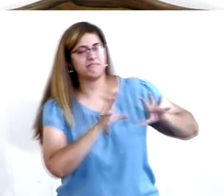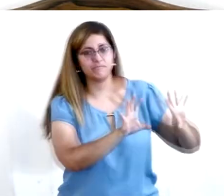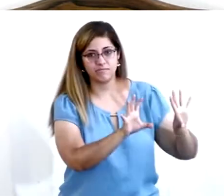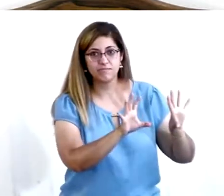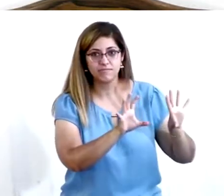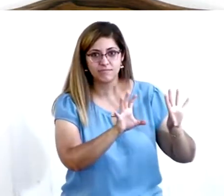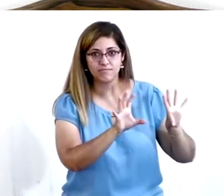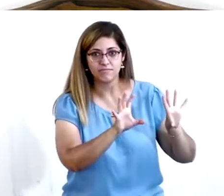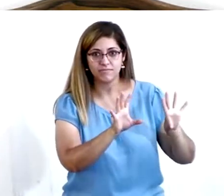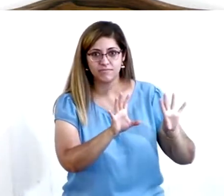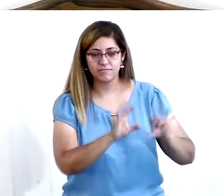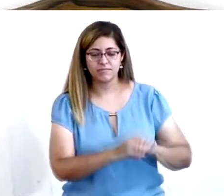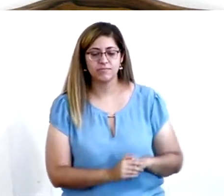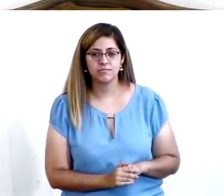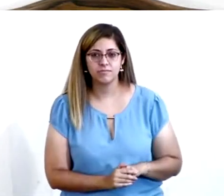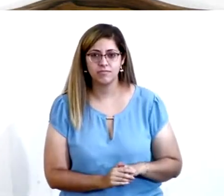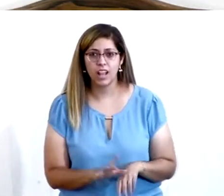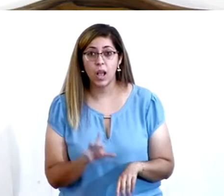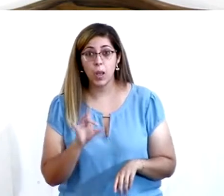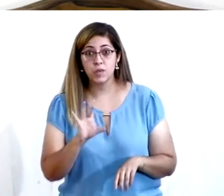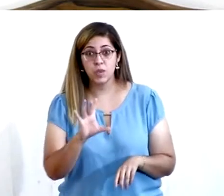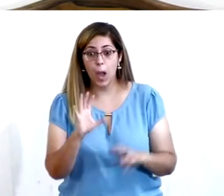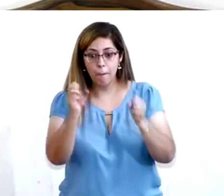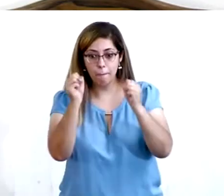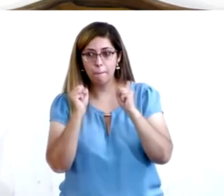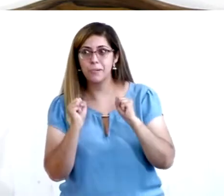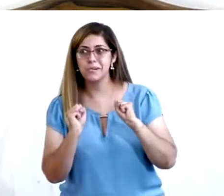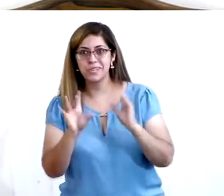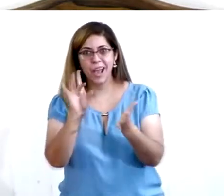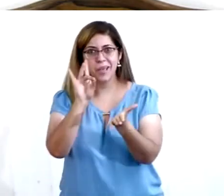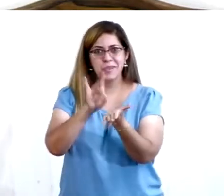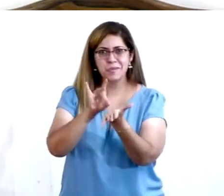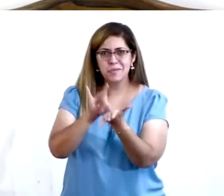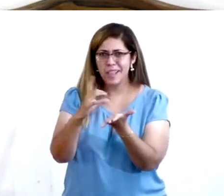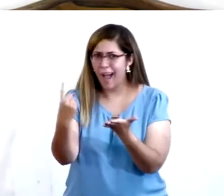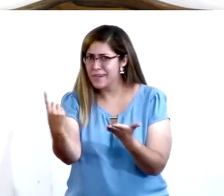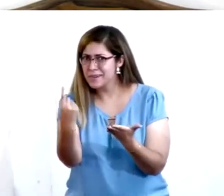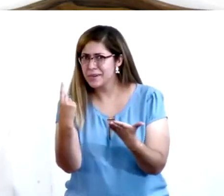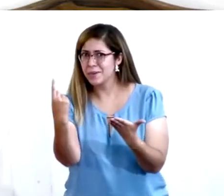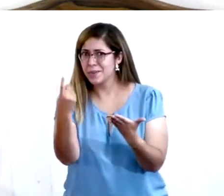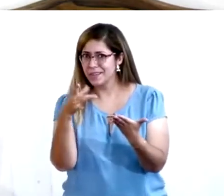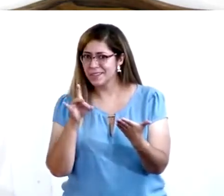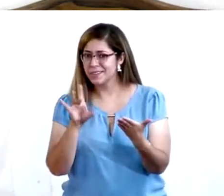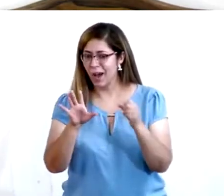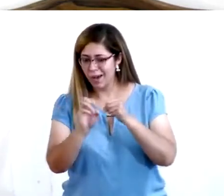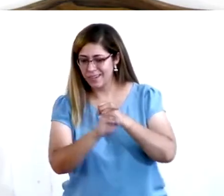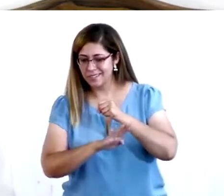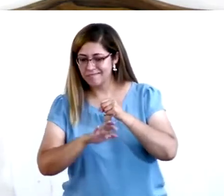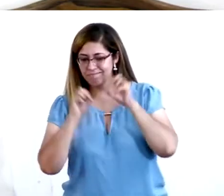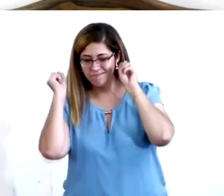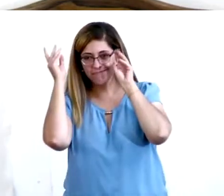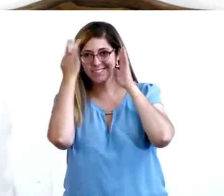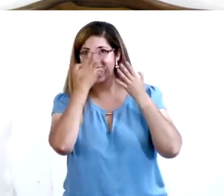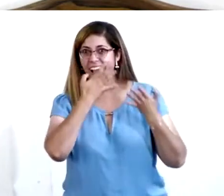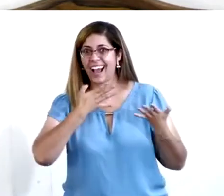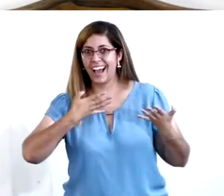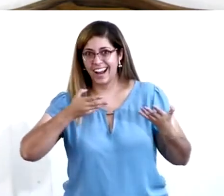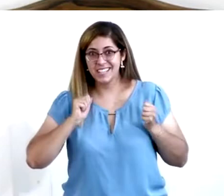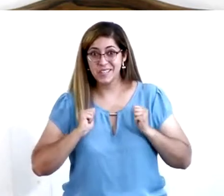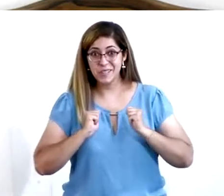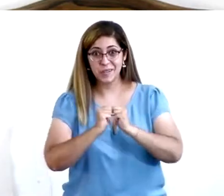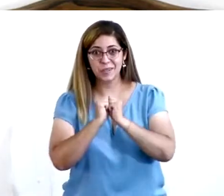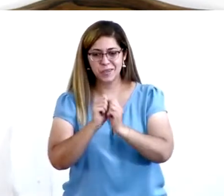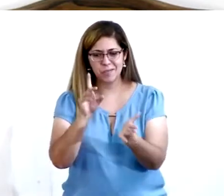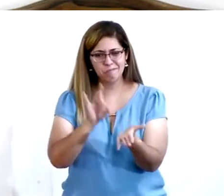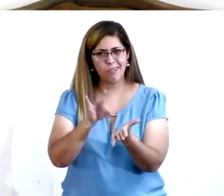temos muitos que poderiam viver só sob a verdade, a única verdade, compreenderem a verdade e